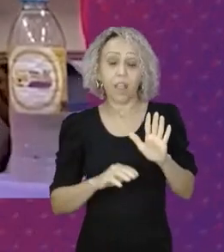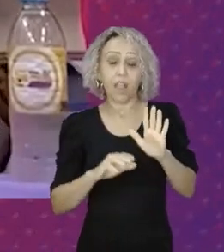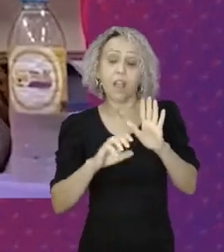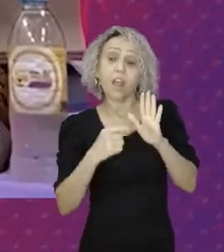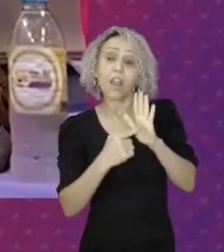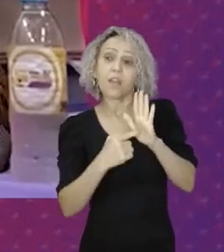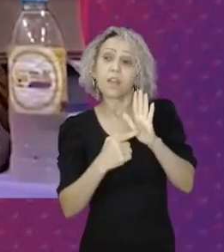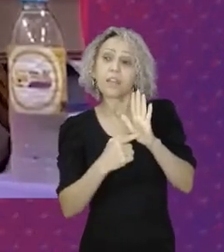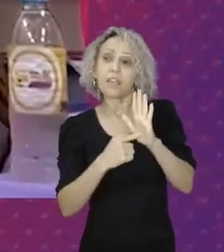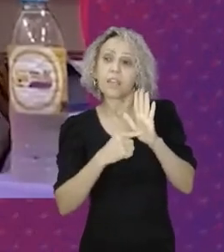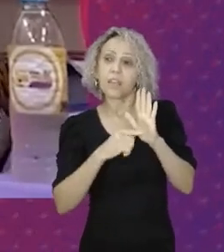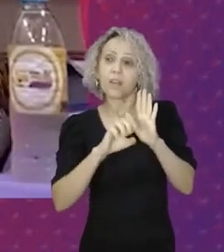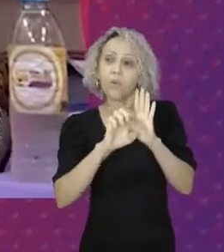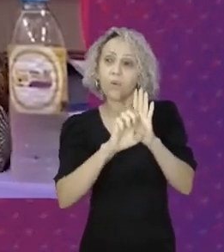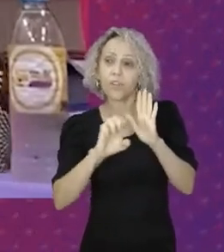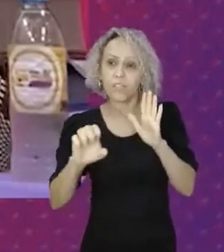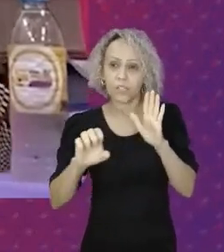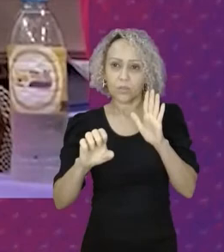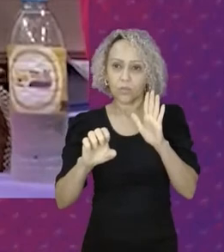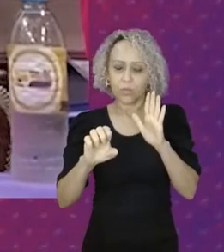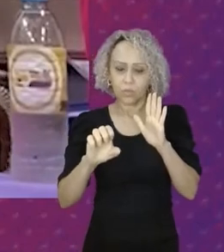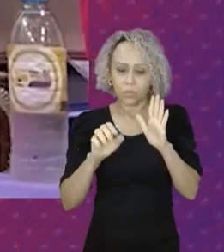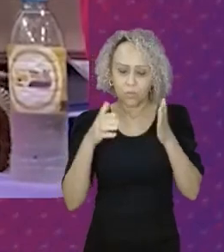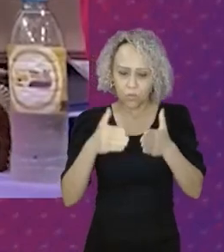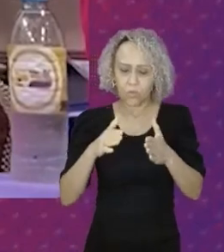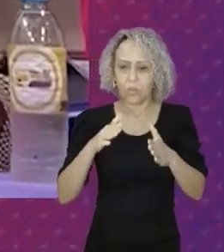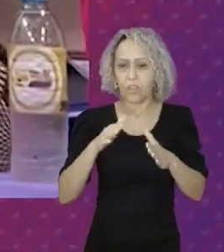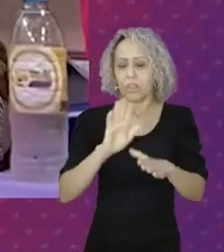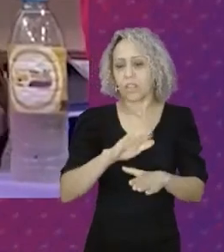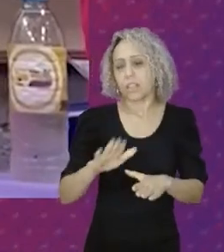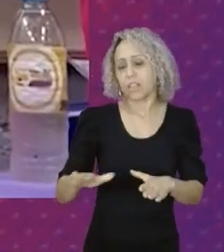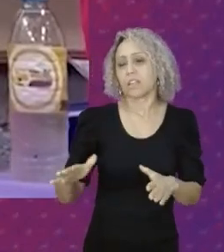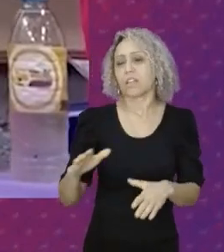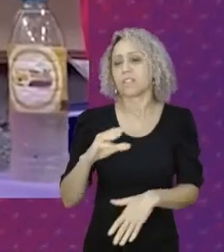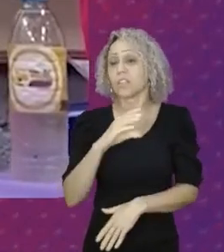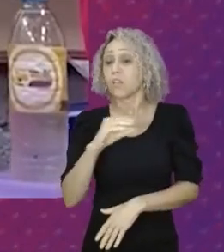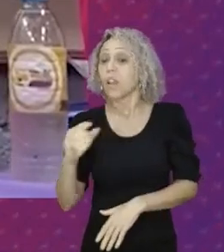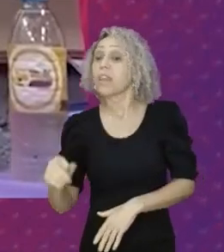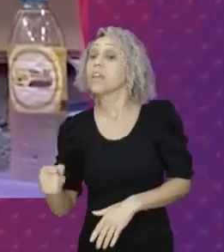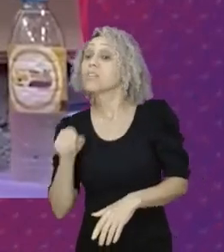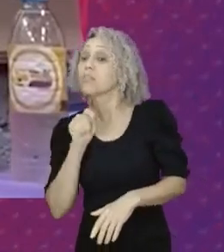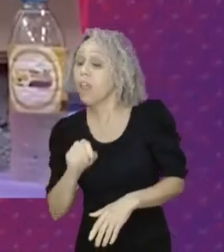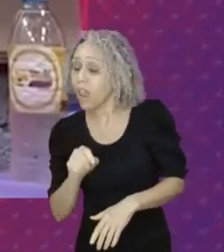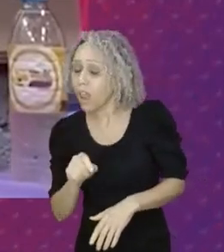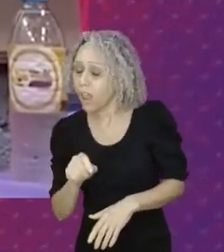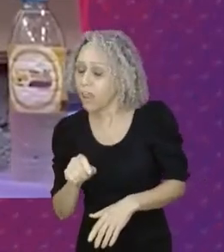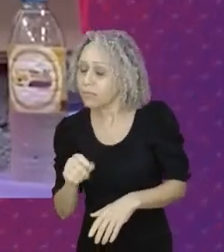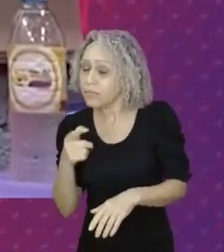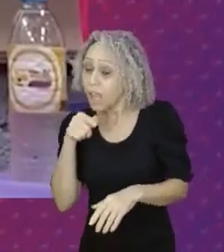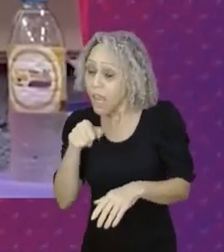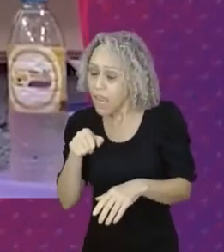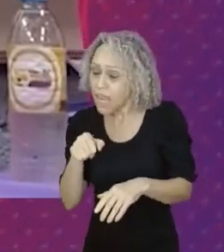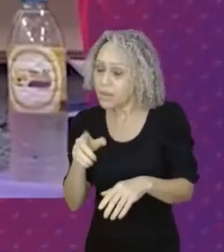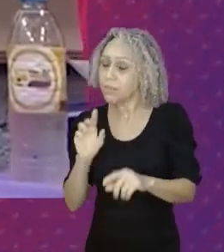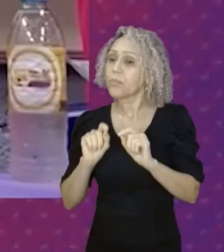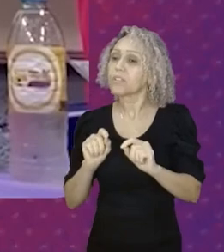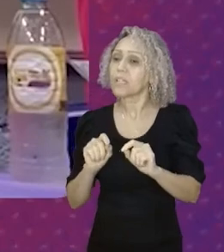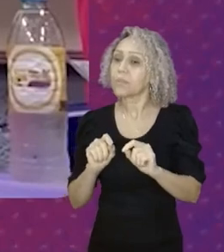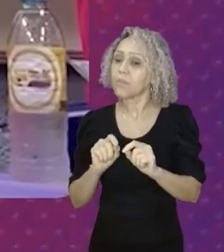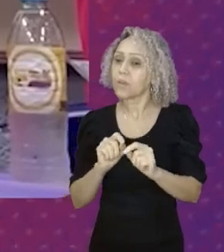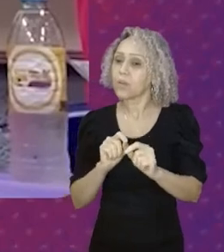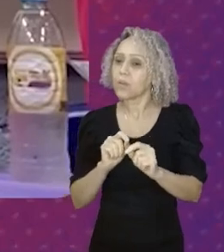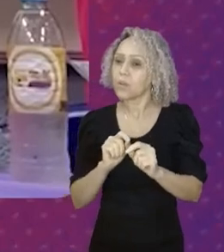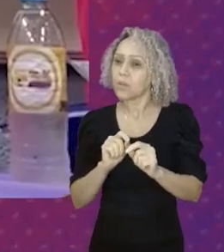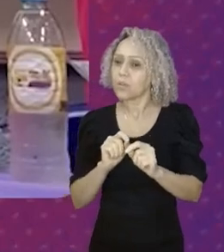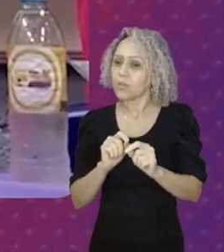da Criança e do Adolescente vai, pela primeira vez, deixar de tratar as crianças negras e as crianças pobres como